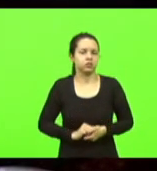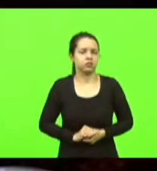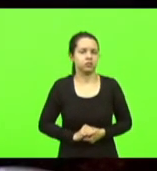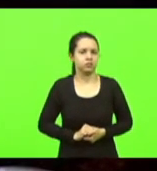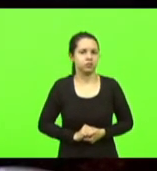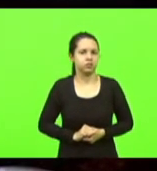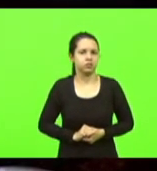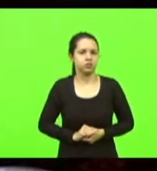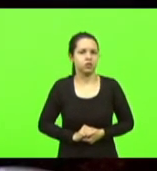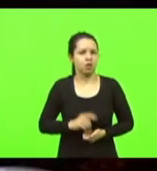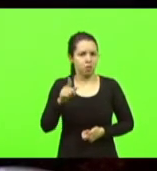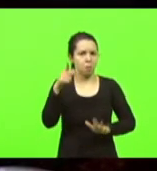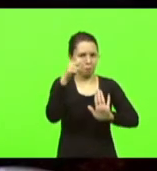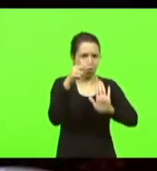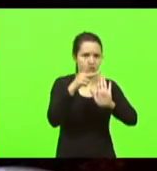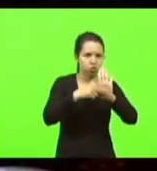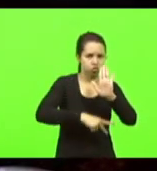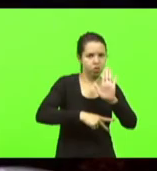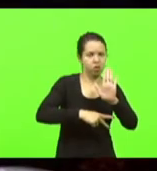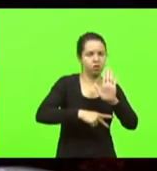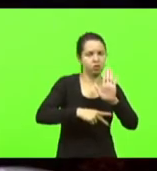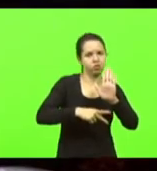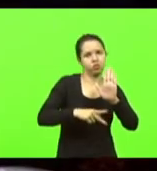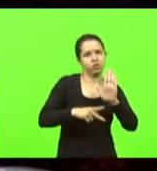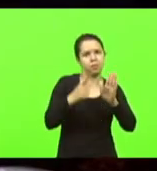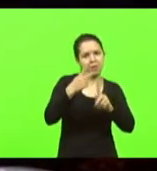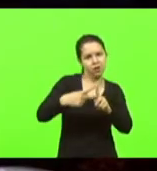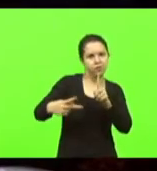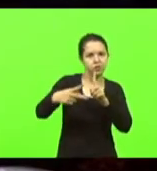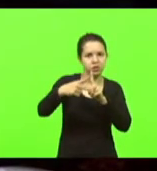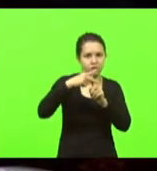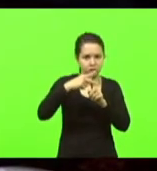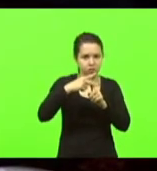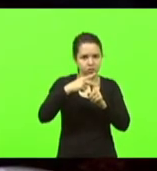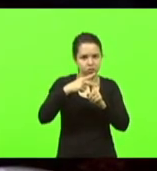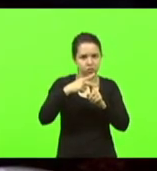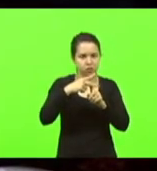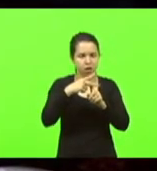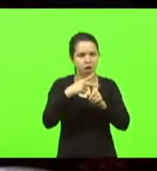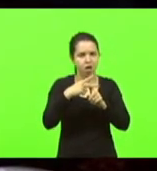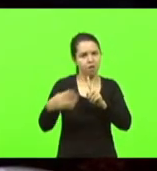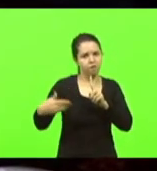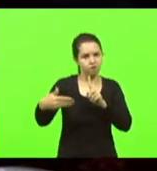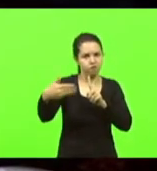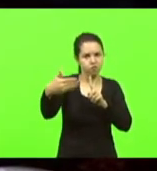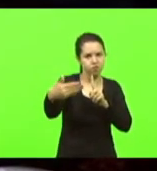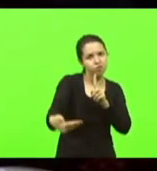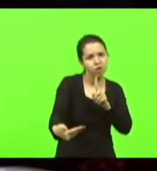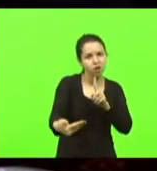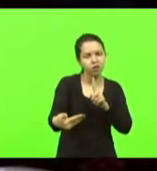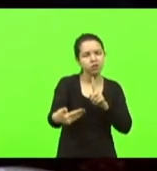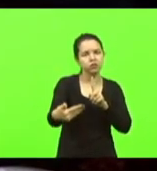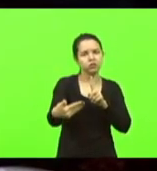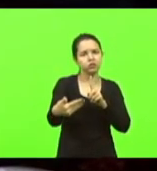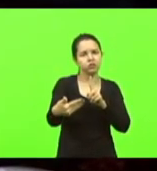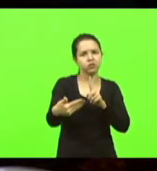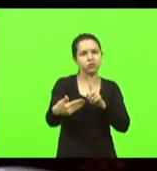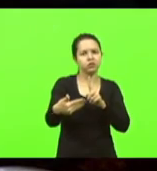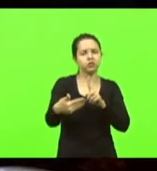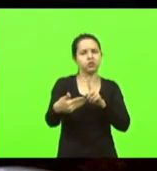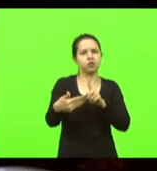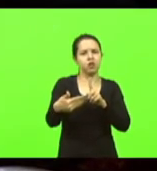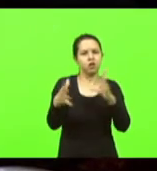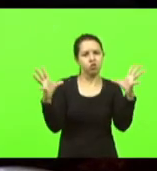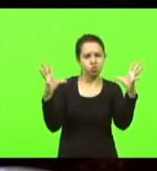um projeto da Previdência o que vai de alguma forma aplacar o